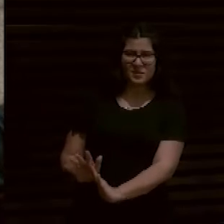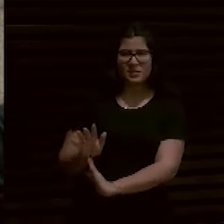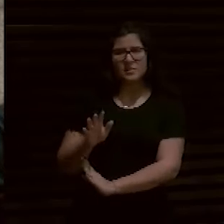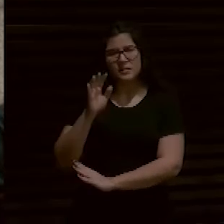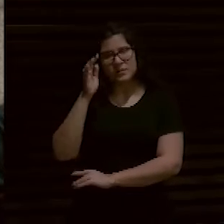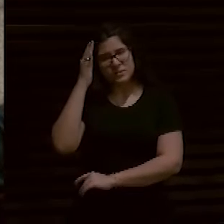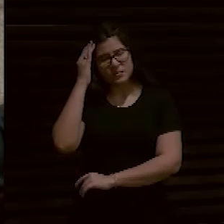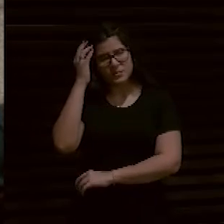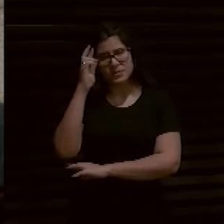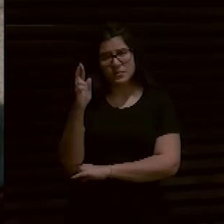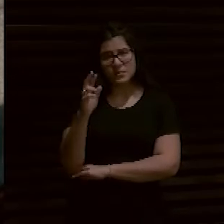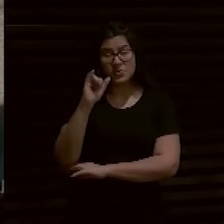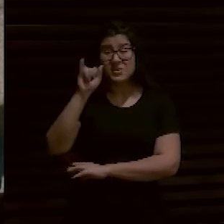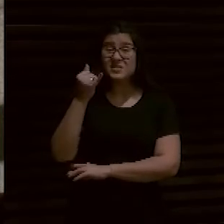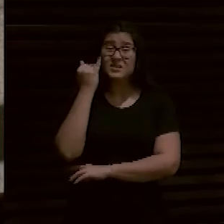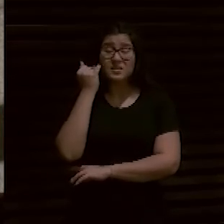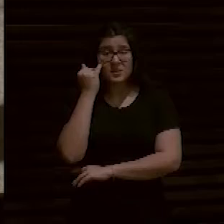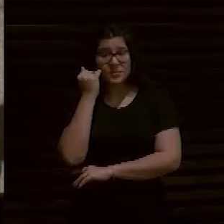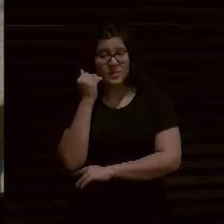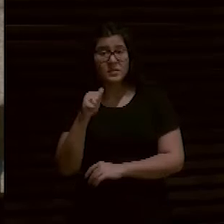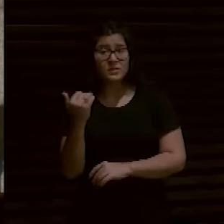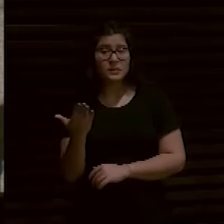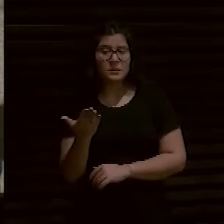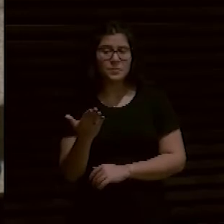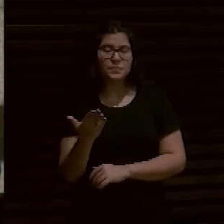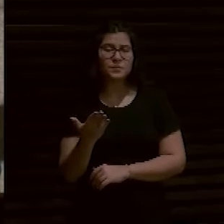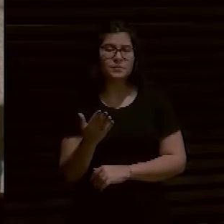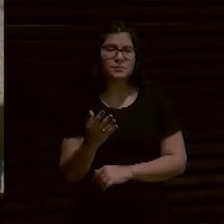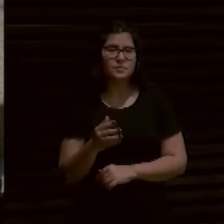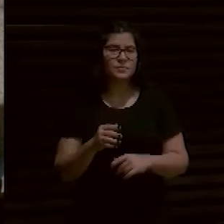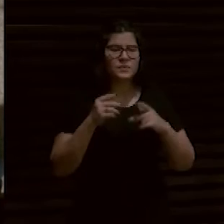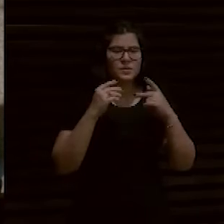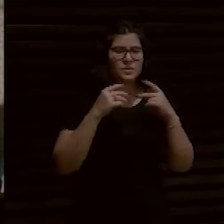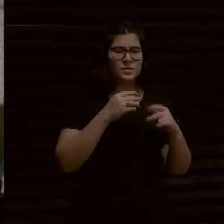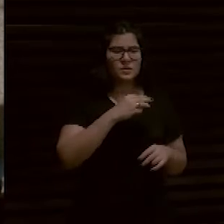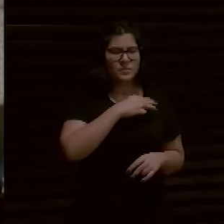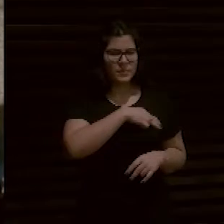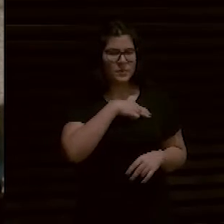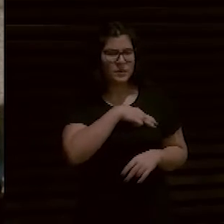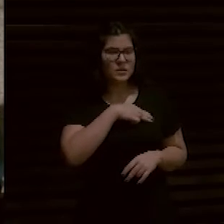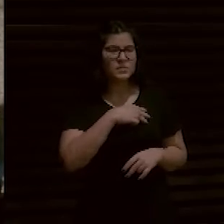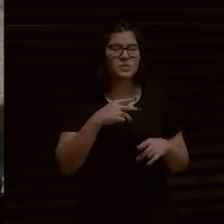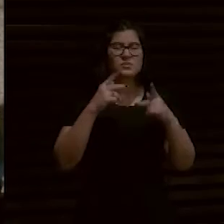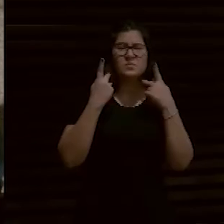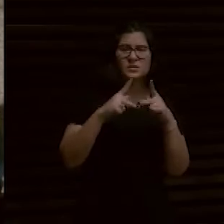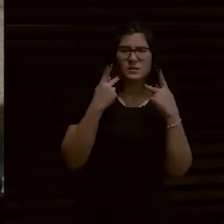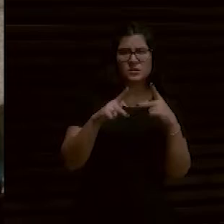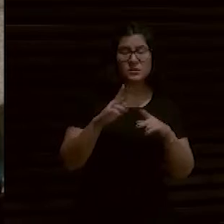E Jeremias, então, tem um ministério de confrontação, como todo profeta tem. Ele é chamado